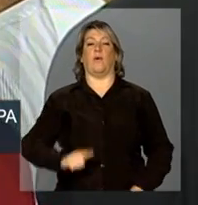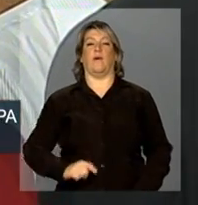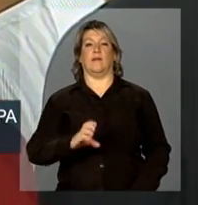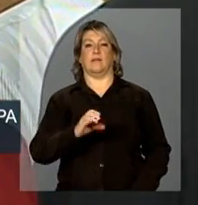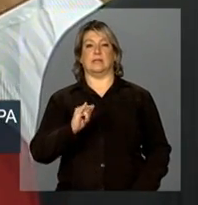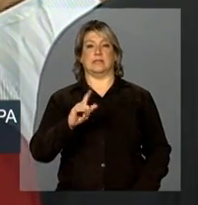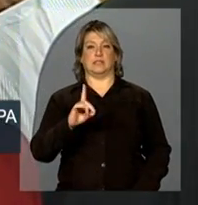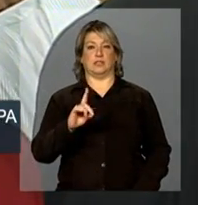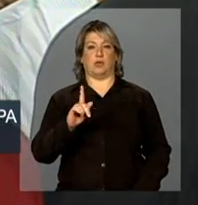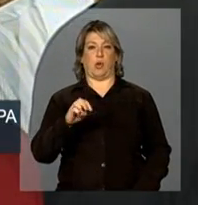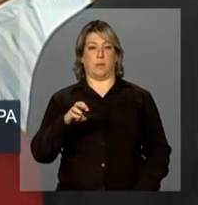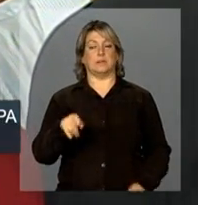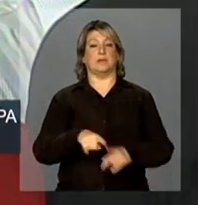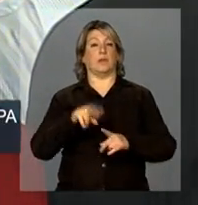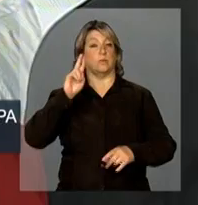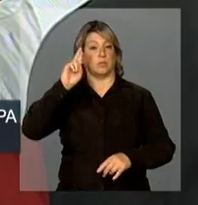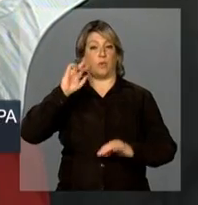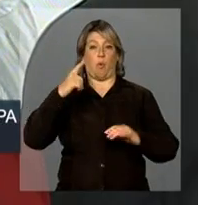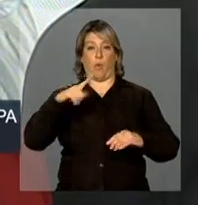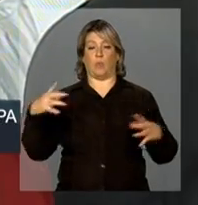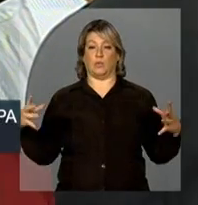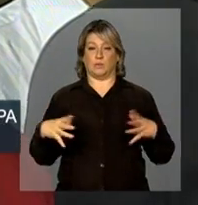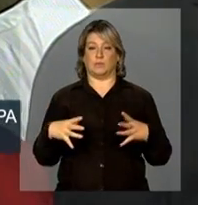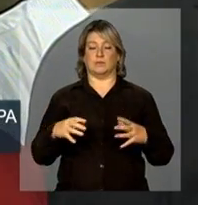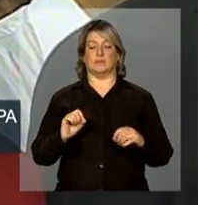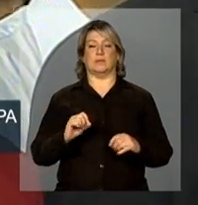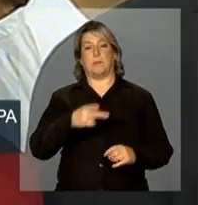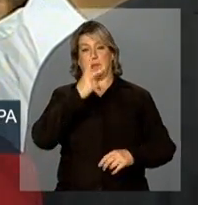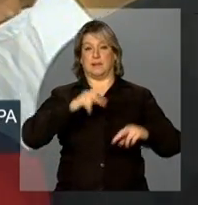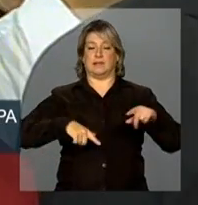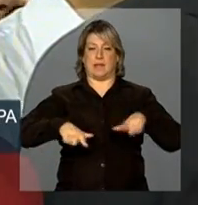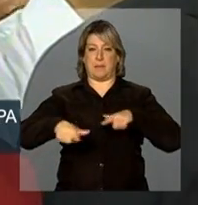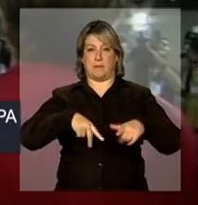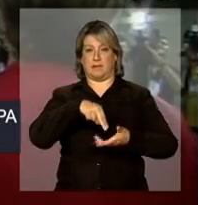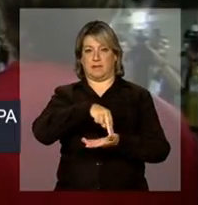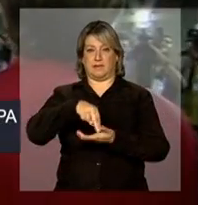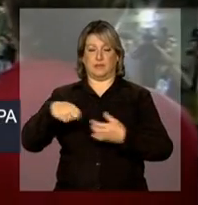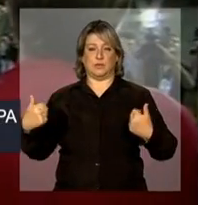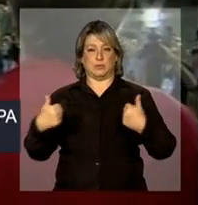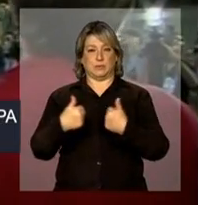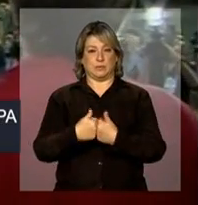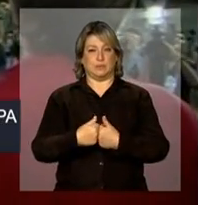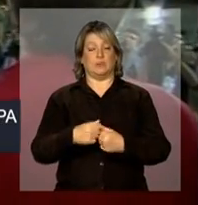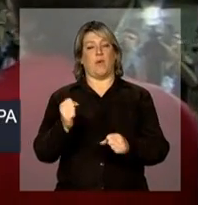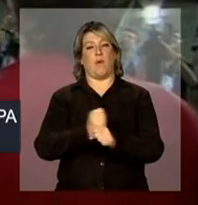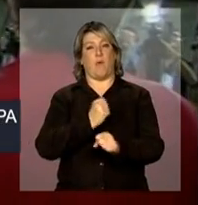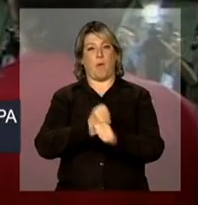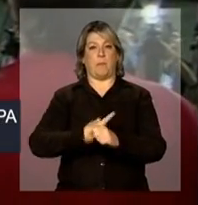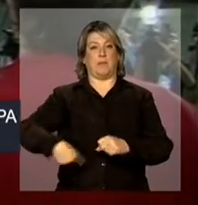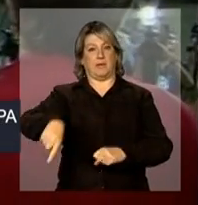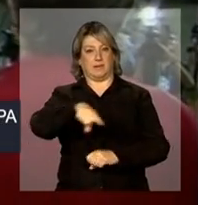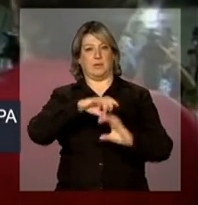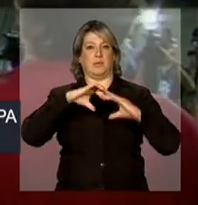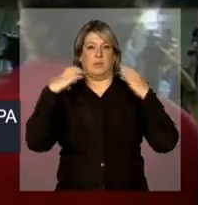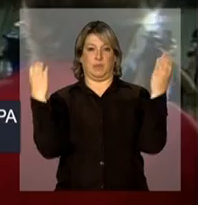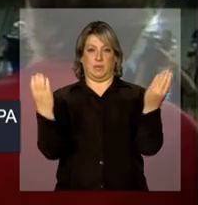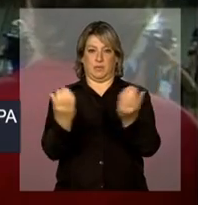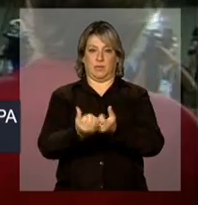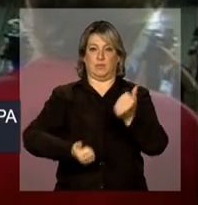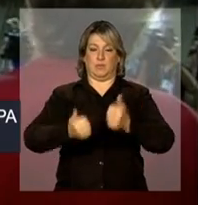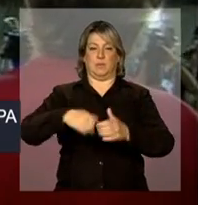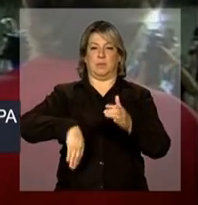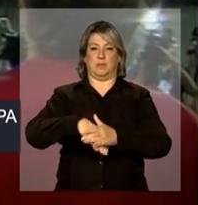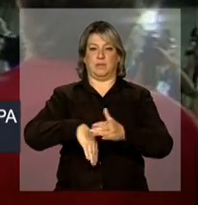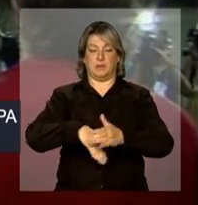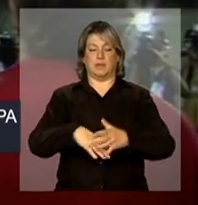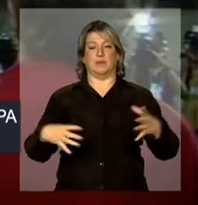Gomes e de outras autoridades, trabalhadores também da reforma aí do estádio, trabalhadores